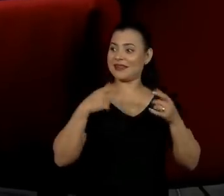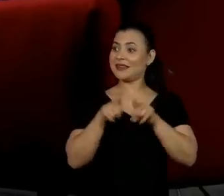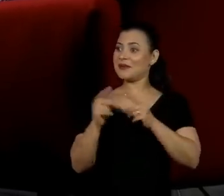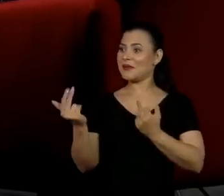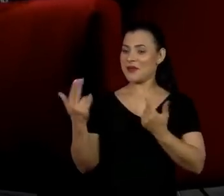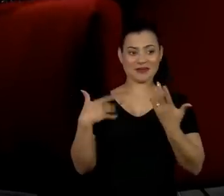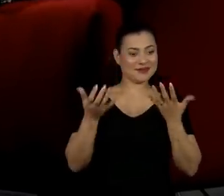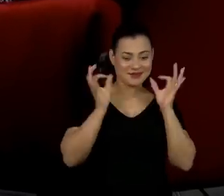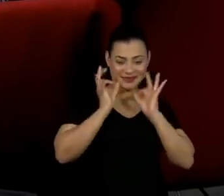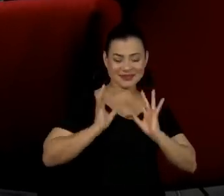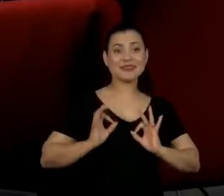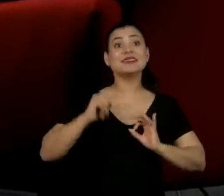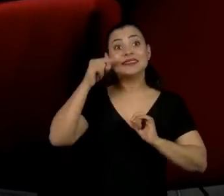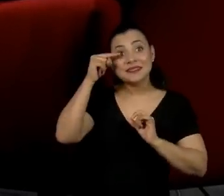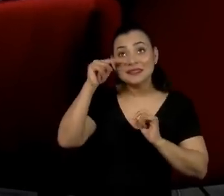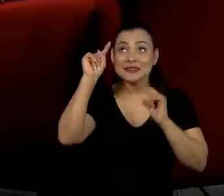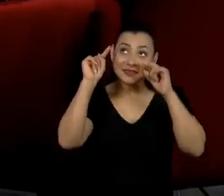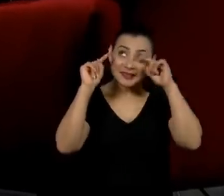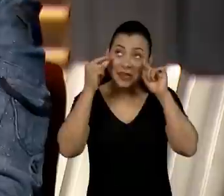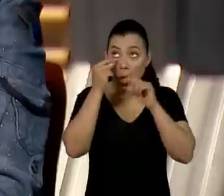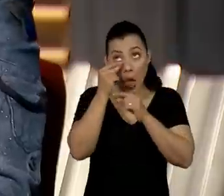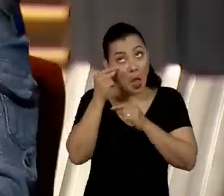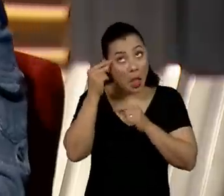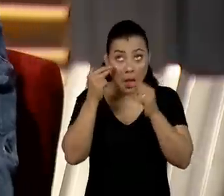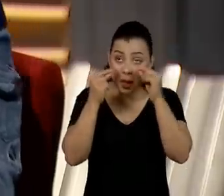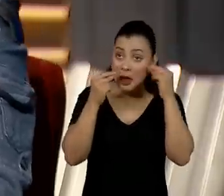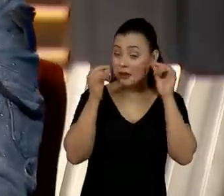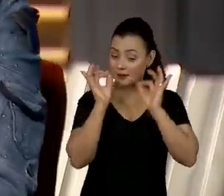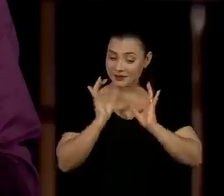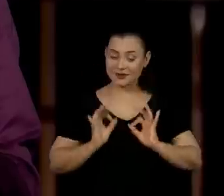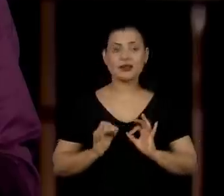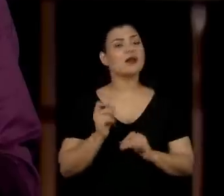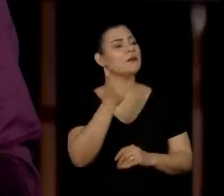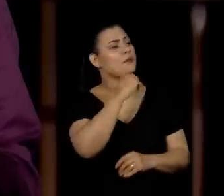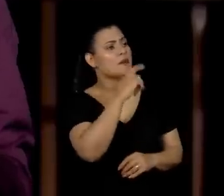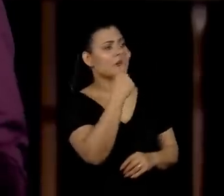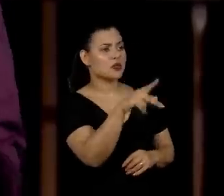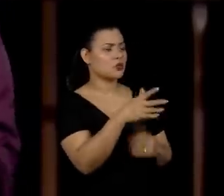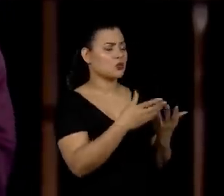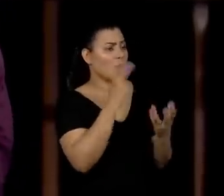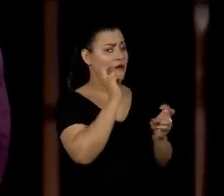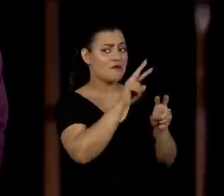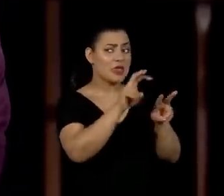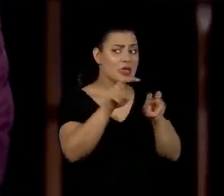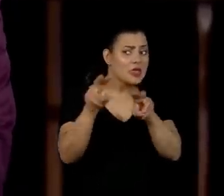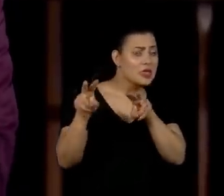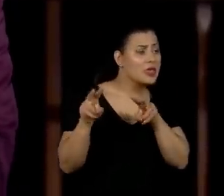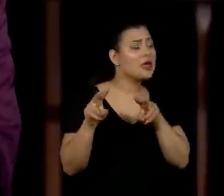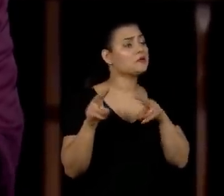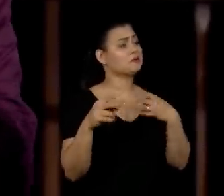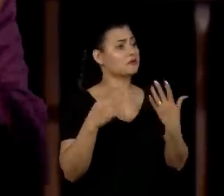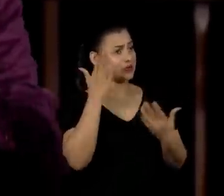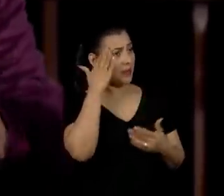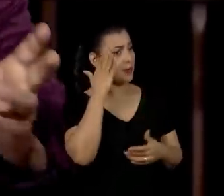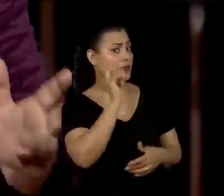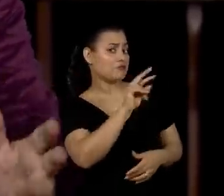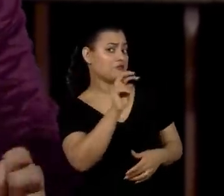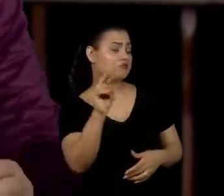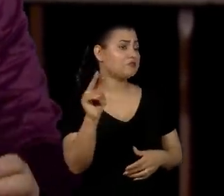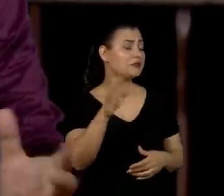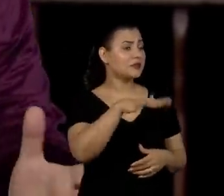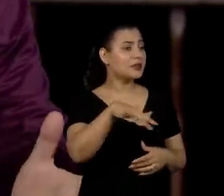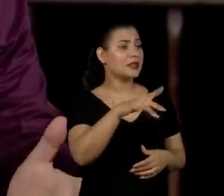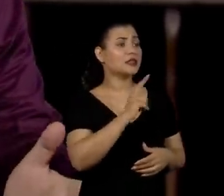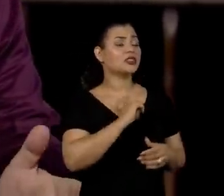passar aí meu passar lápis a sua mãe lhe dava bem com isso de ver Sei lá tinha algum tipo